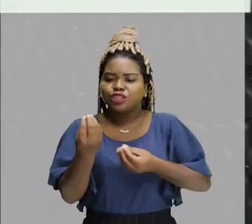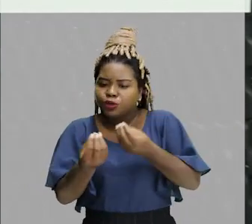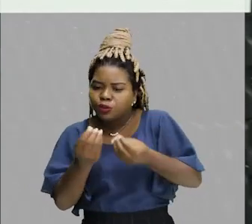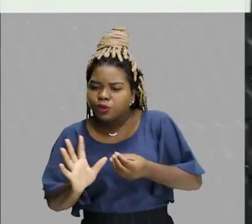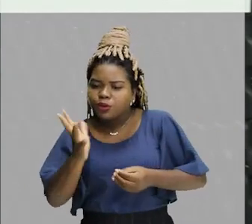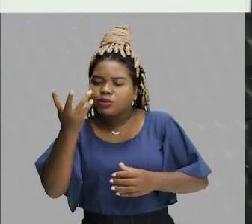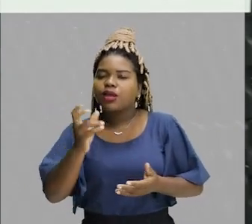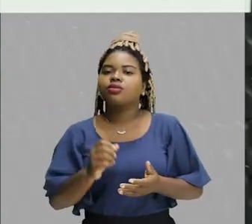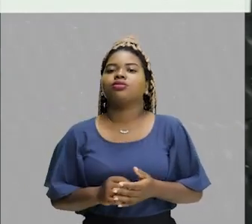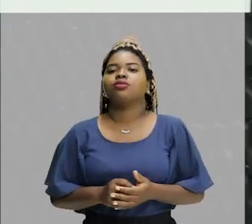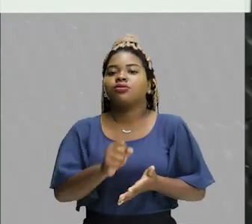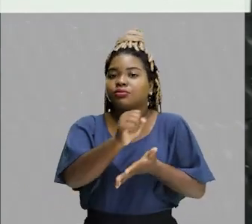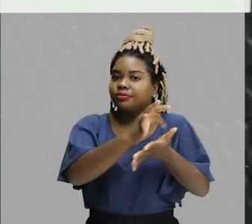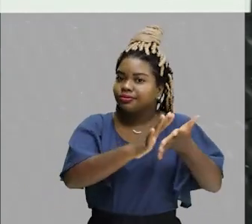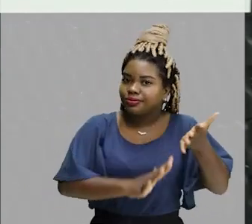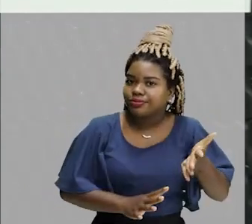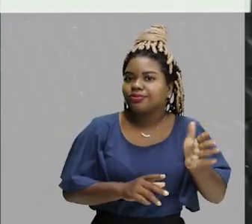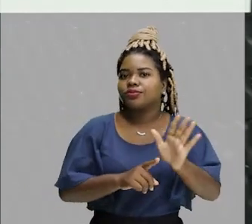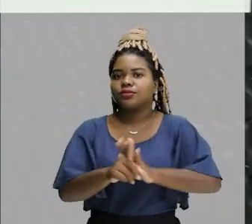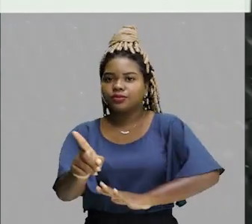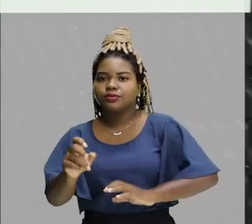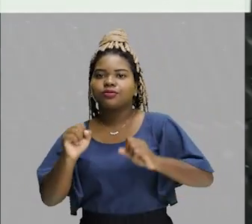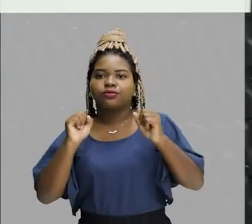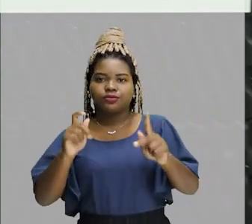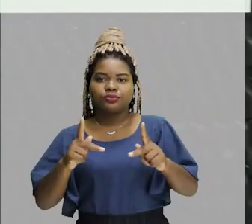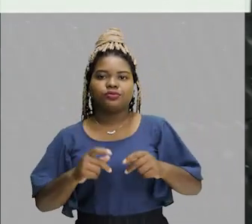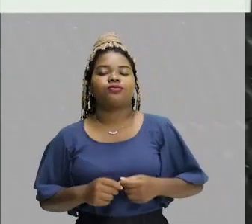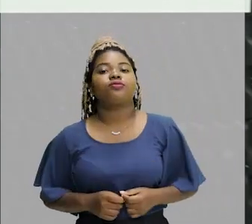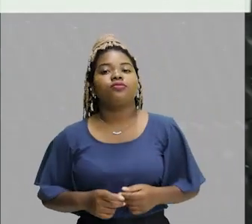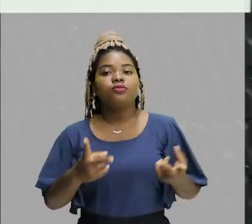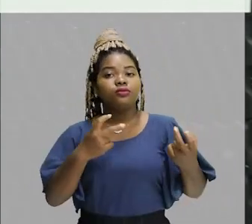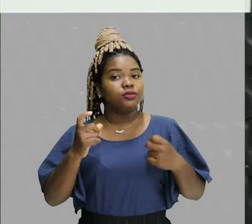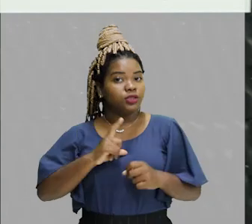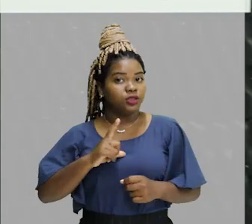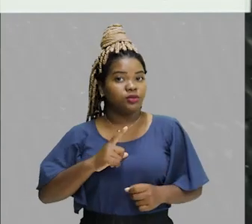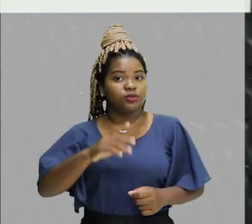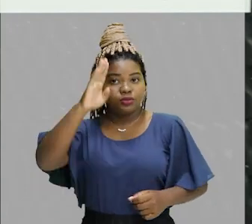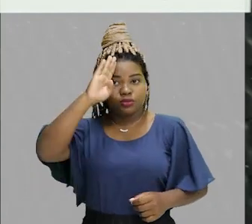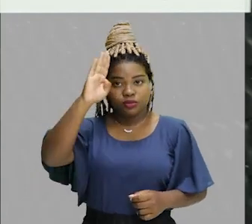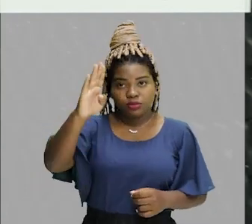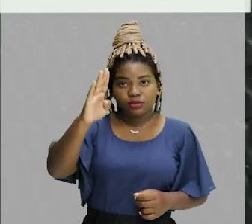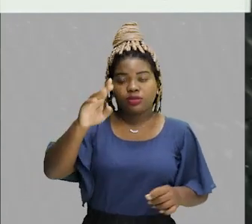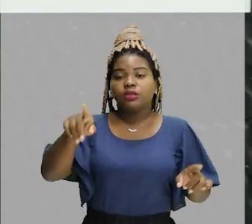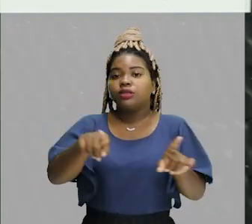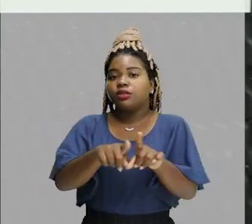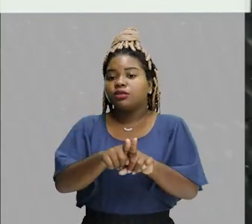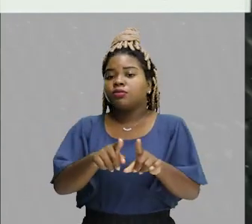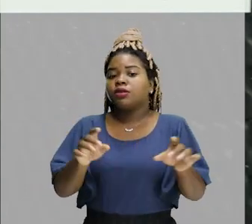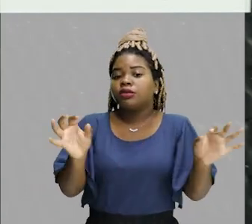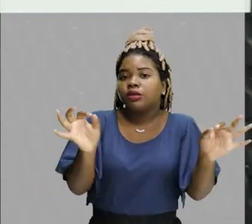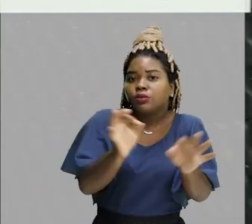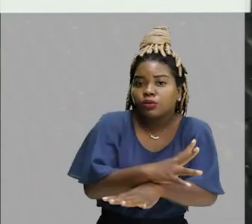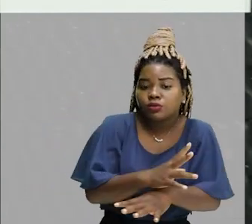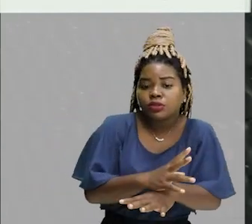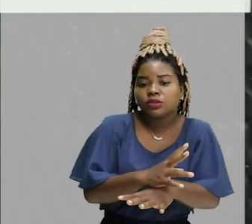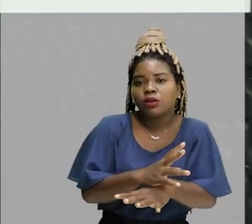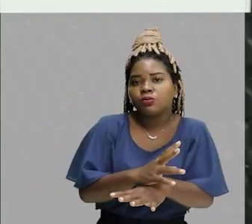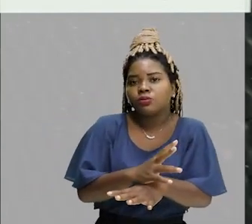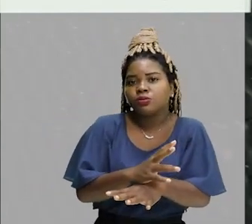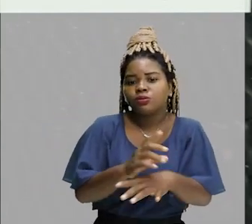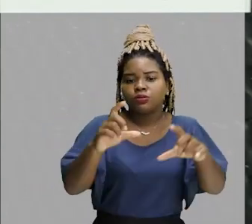Ok? Então, perceba, nós temos premissas e esta conclusão ela vai